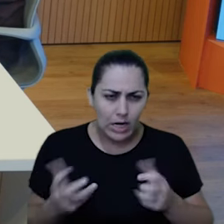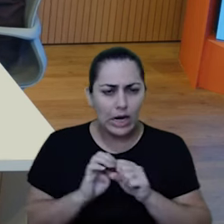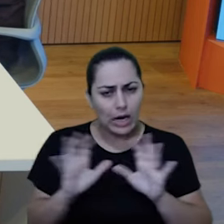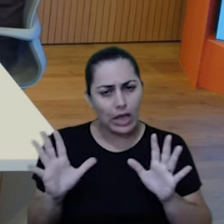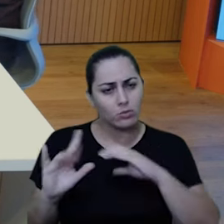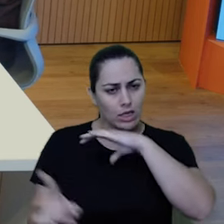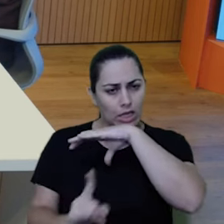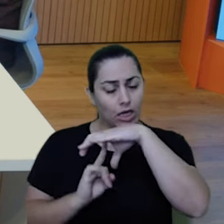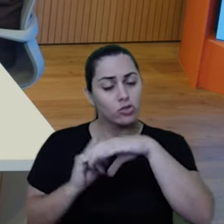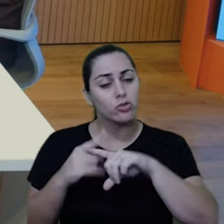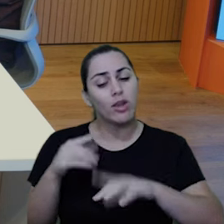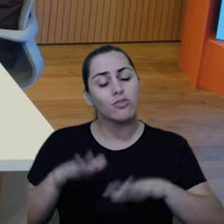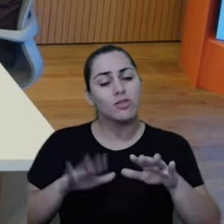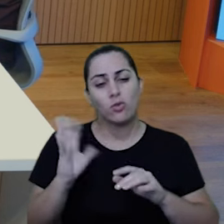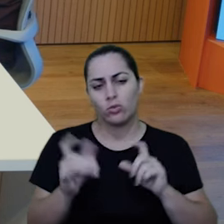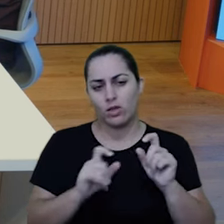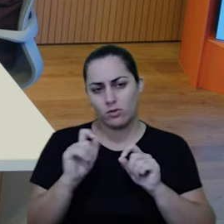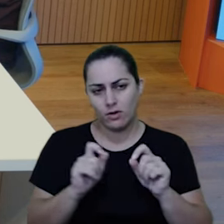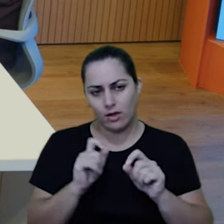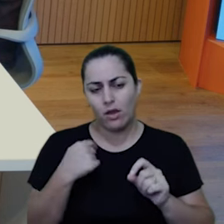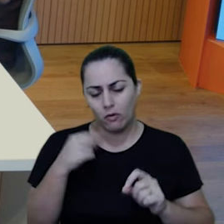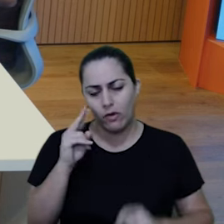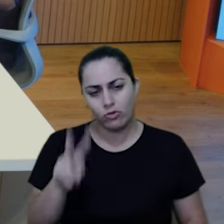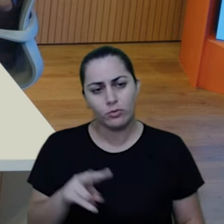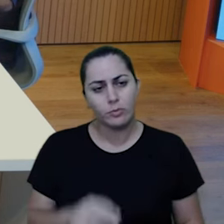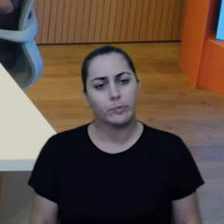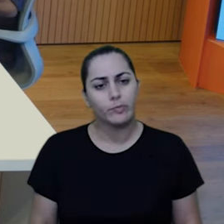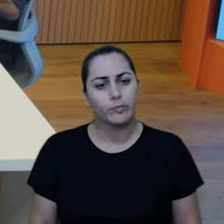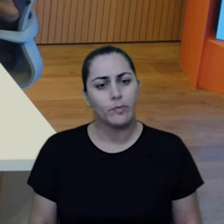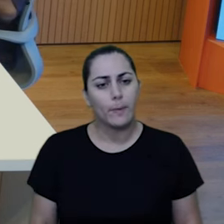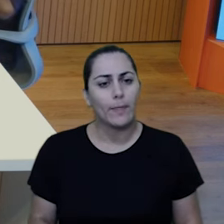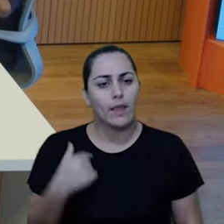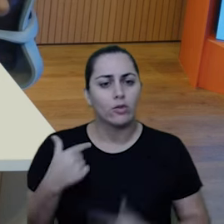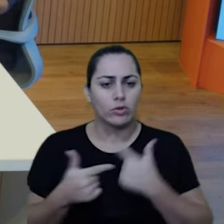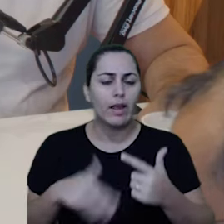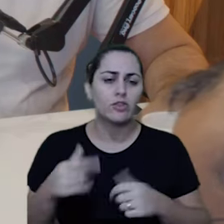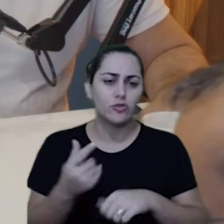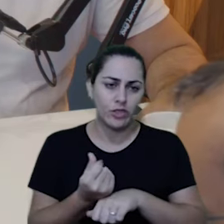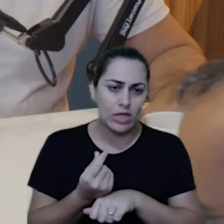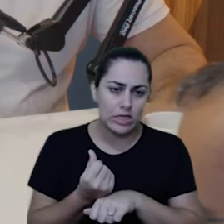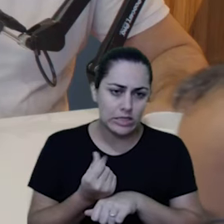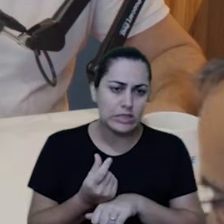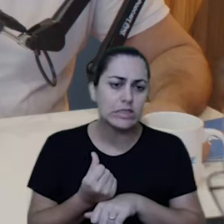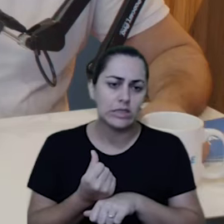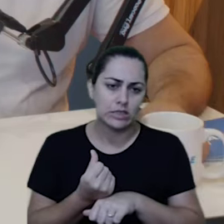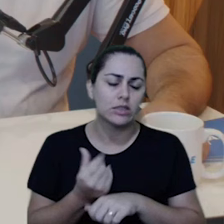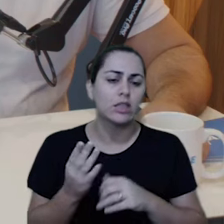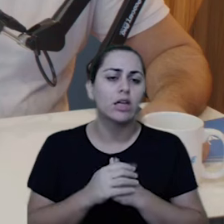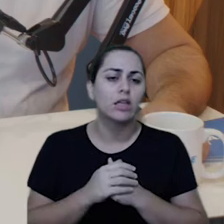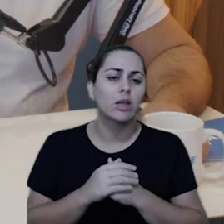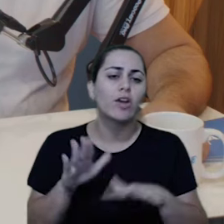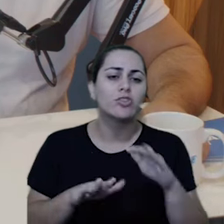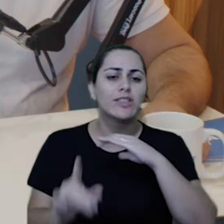né pros clientes porque às vezes o que acontece o que eu observo né eu eu sou especialista em Finanças tá gente então eu vejo